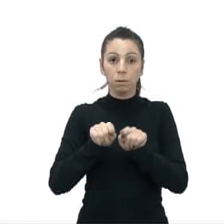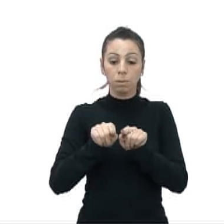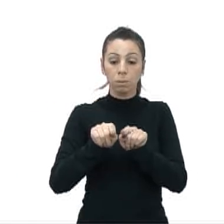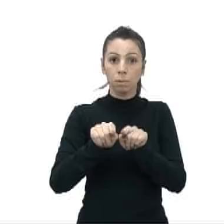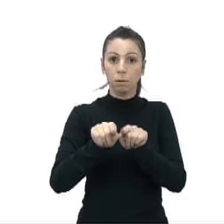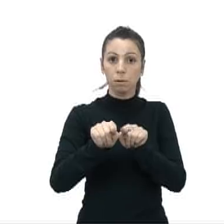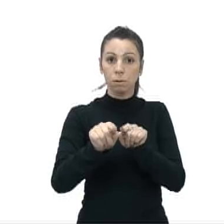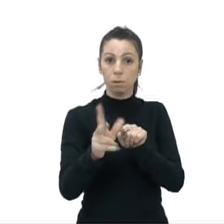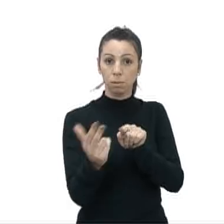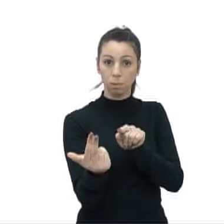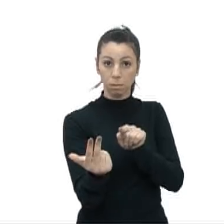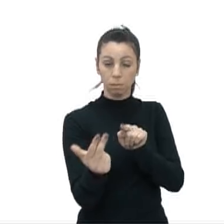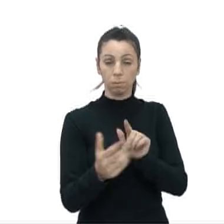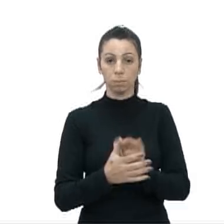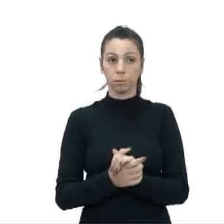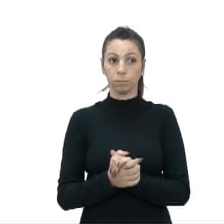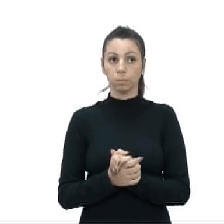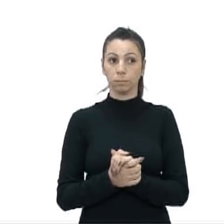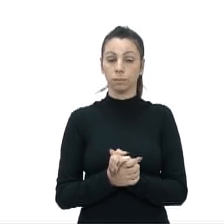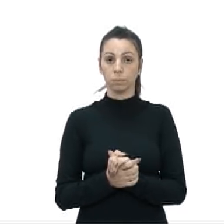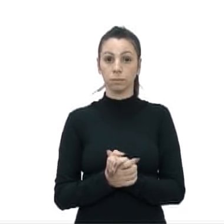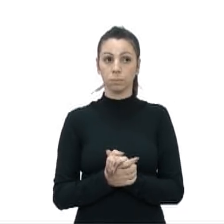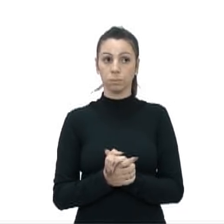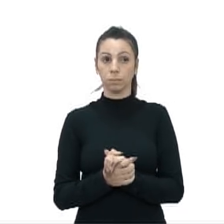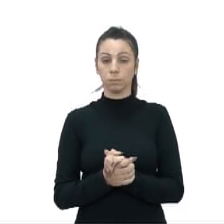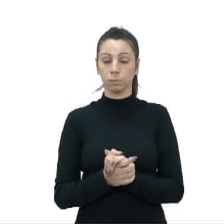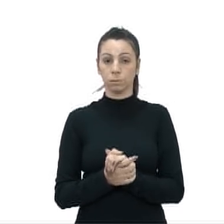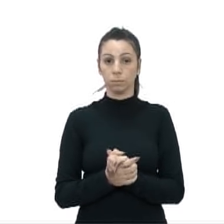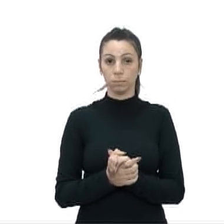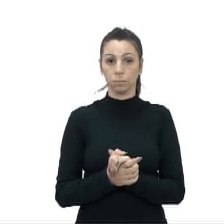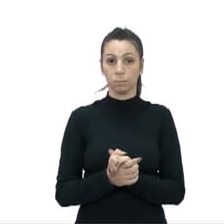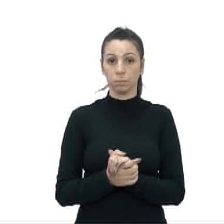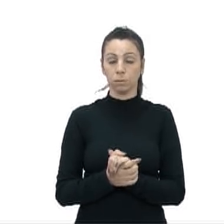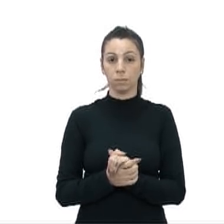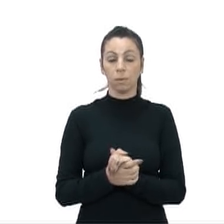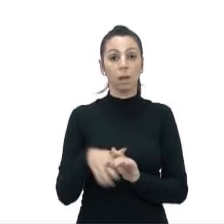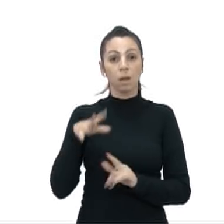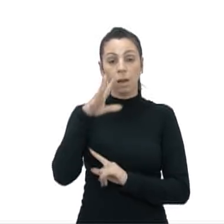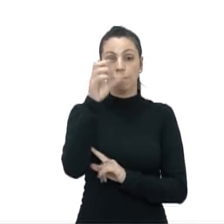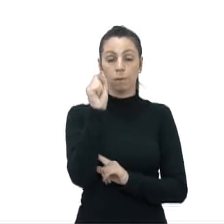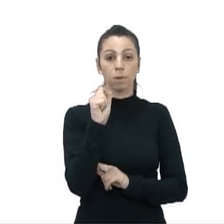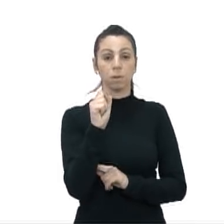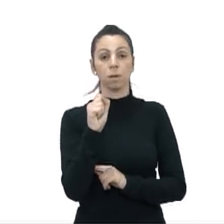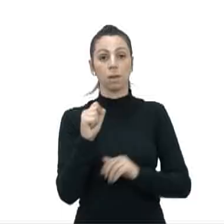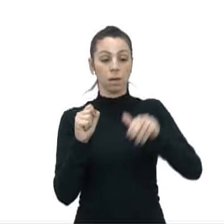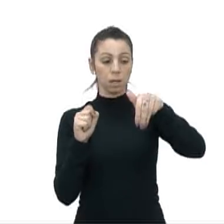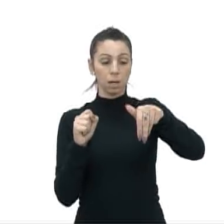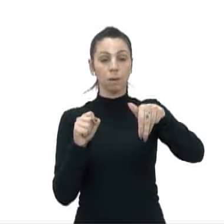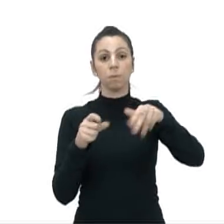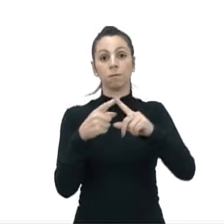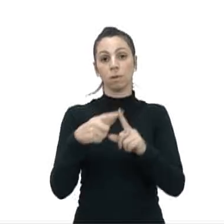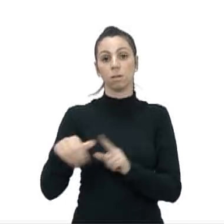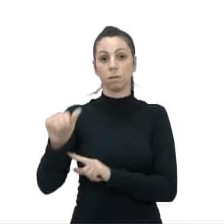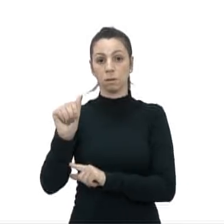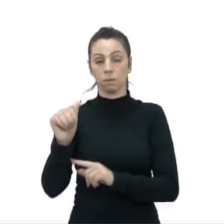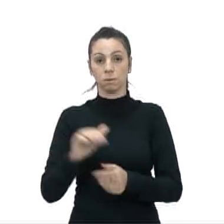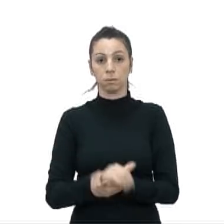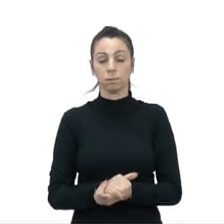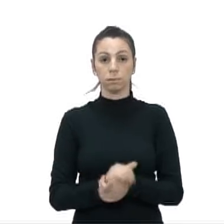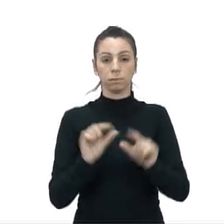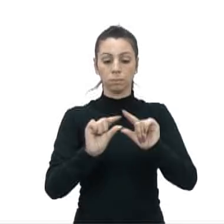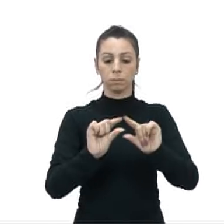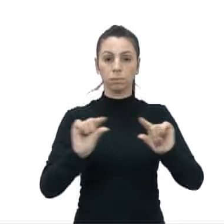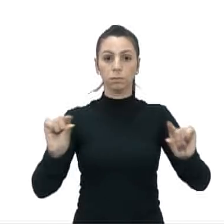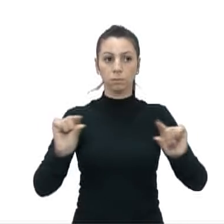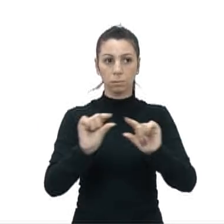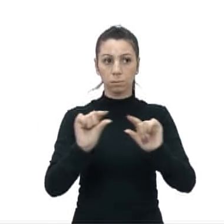vetores, né? E a intensidade é proporcional ao produto m vezes a. Essa formulazinha que vocês estão vendo aqui,